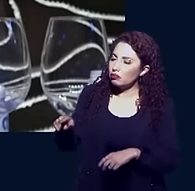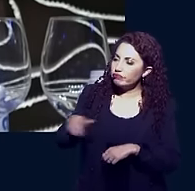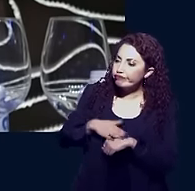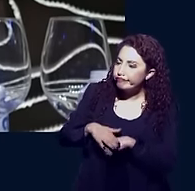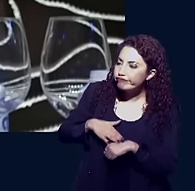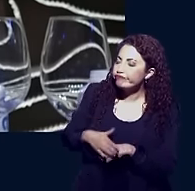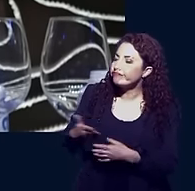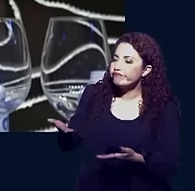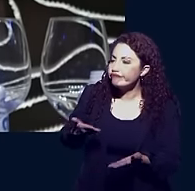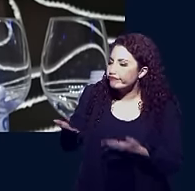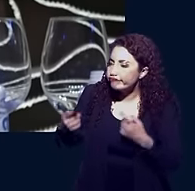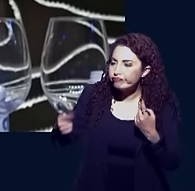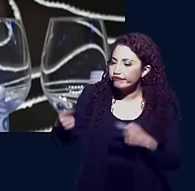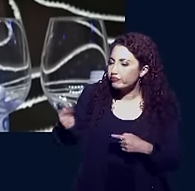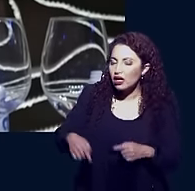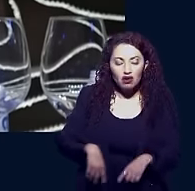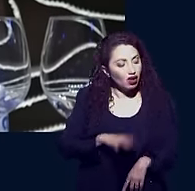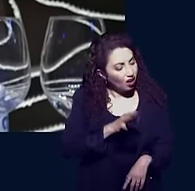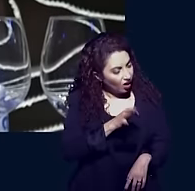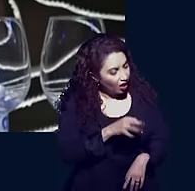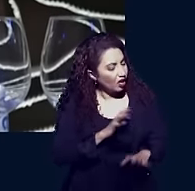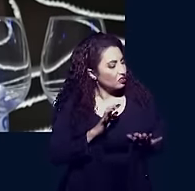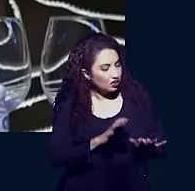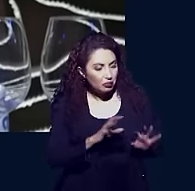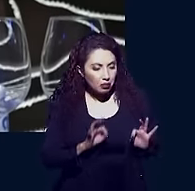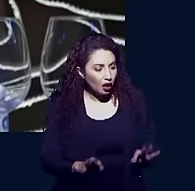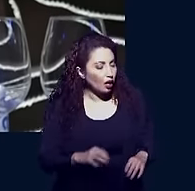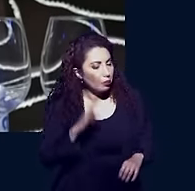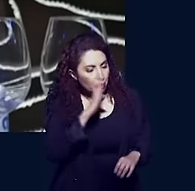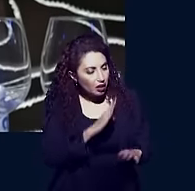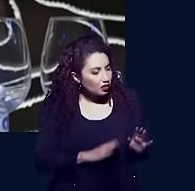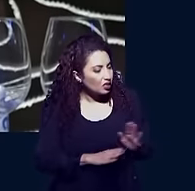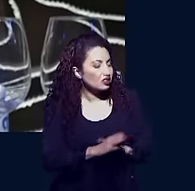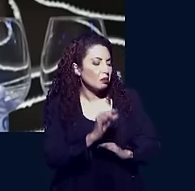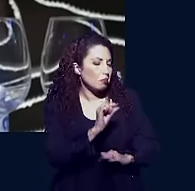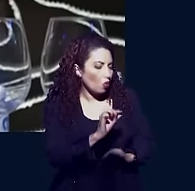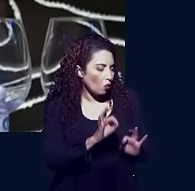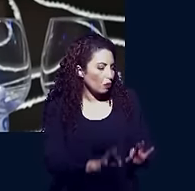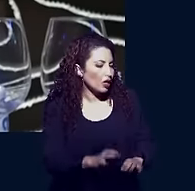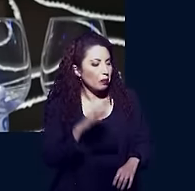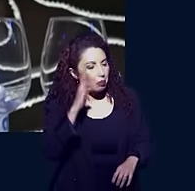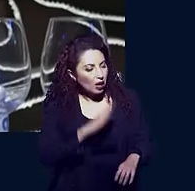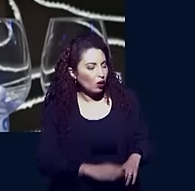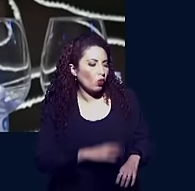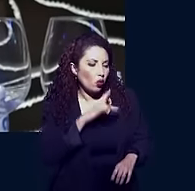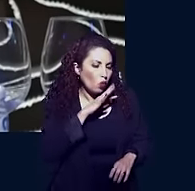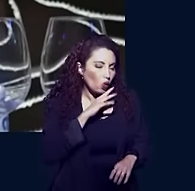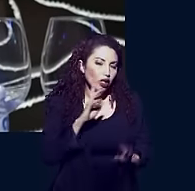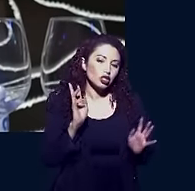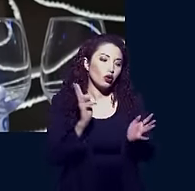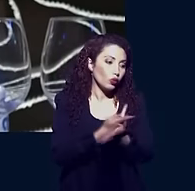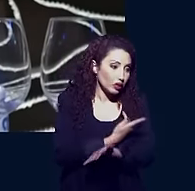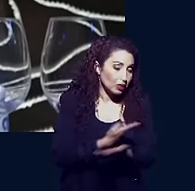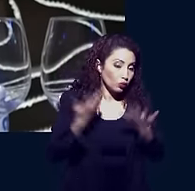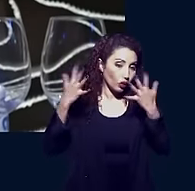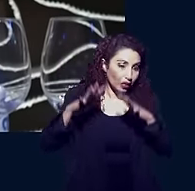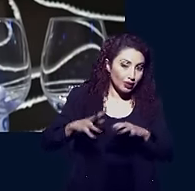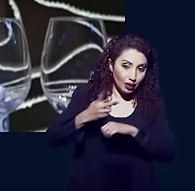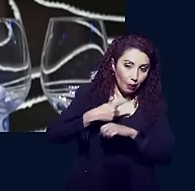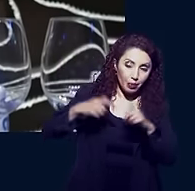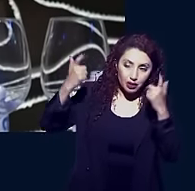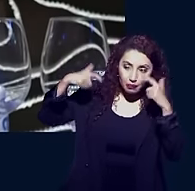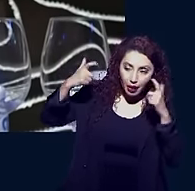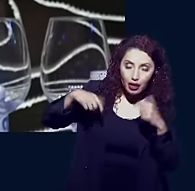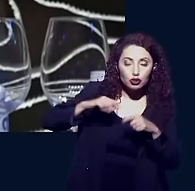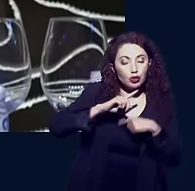consenso que não é isso mesmo o Brasil vai crescer pouco mesmo o Brasil tá tá ruim a gente tinha passado pela crise do México depois